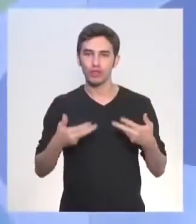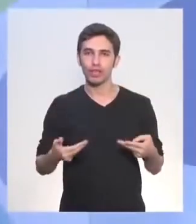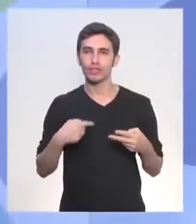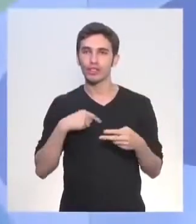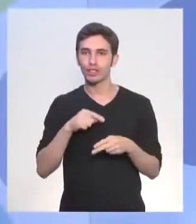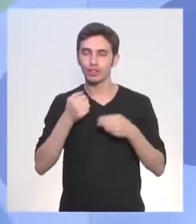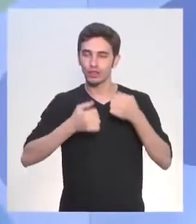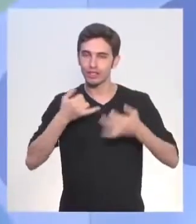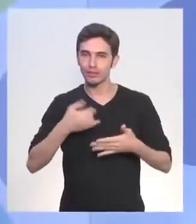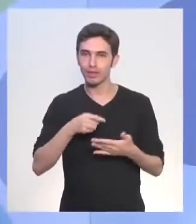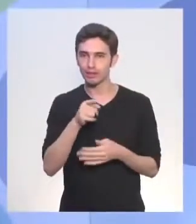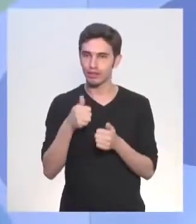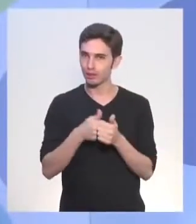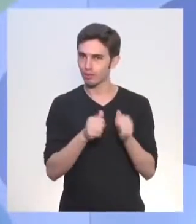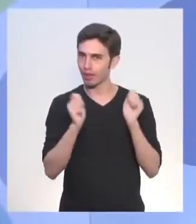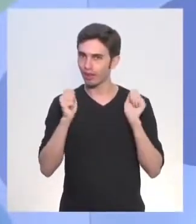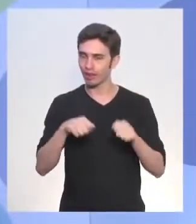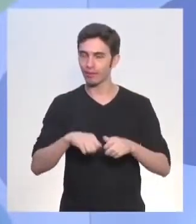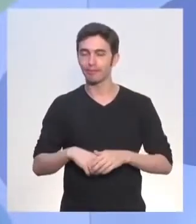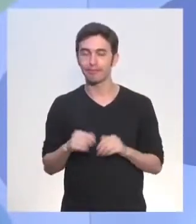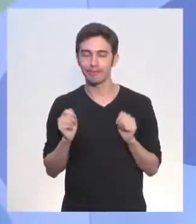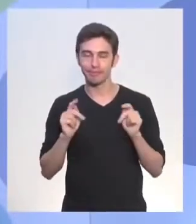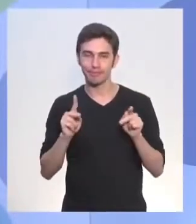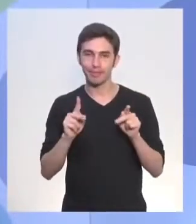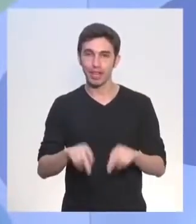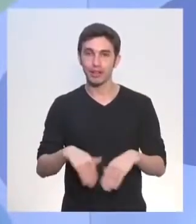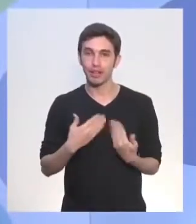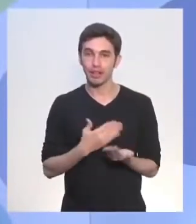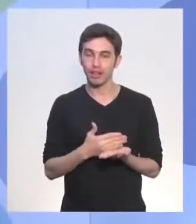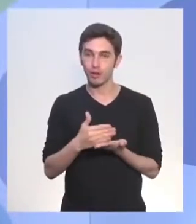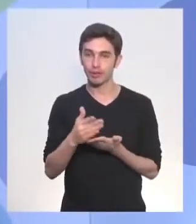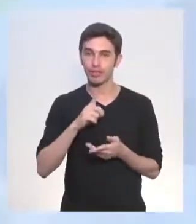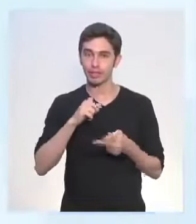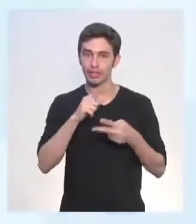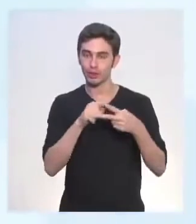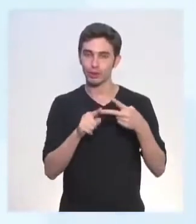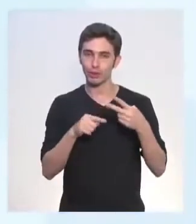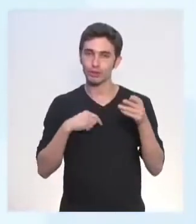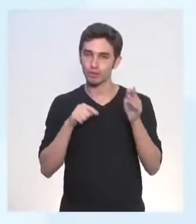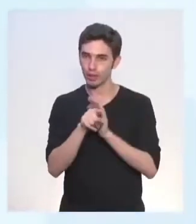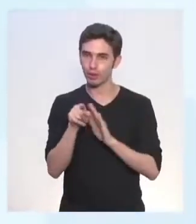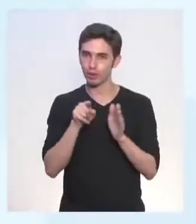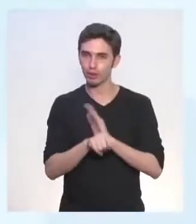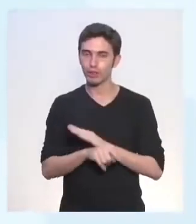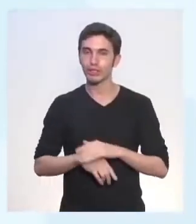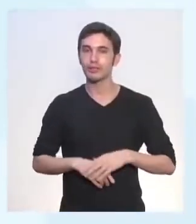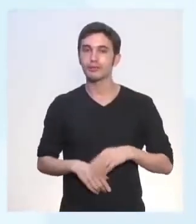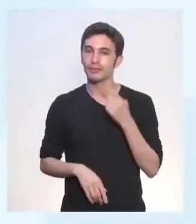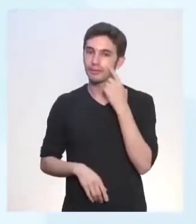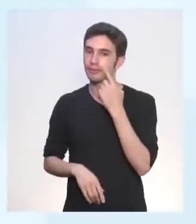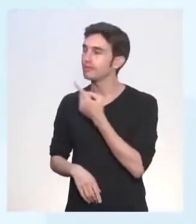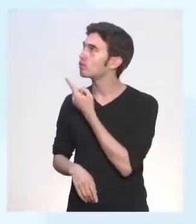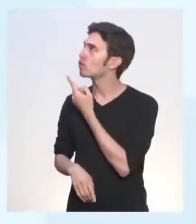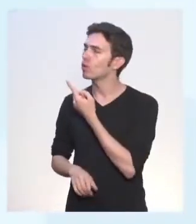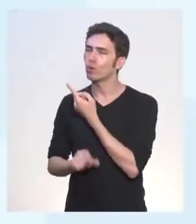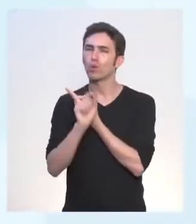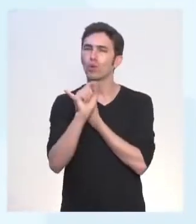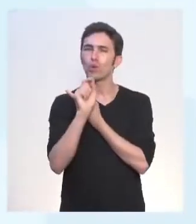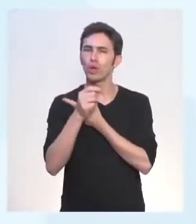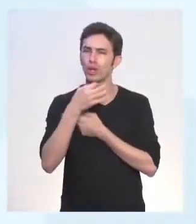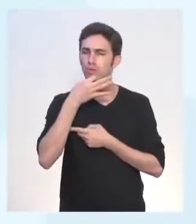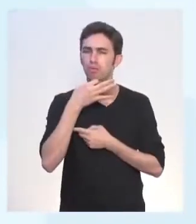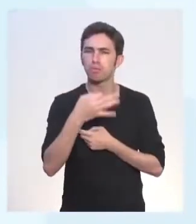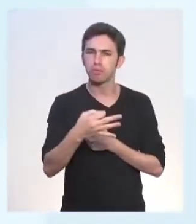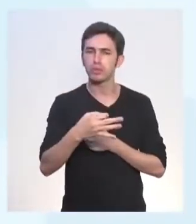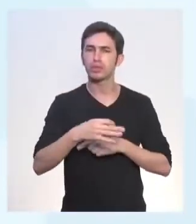hoje, ok? Para começar, tem aí 2 perguntas de sondagem para vocês. O que é um ponto de vista? É a